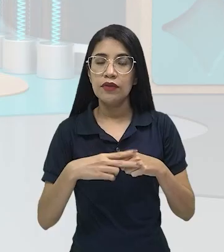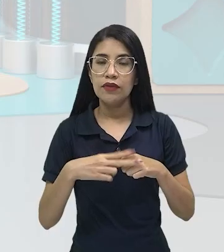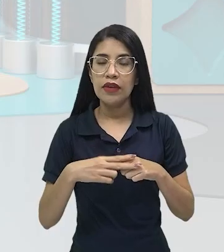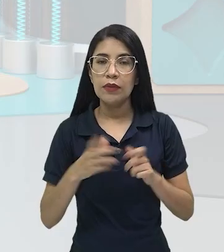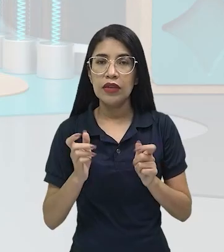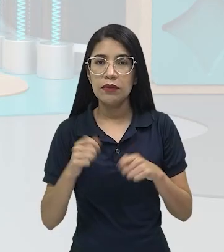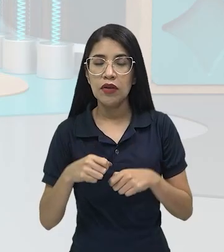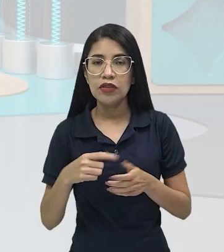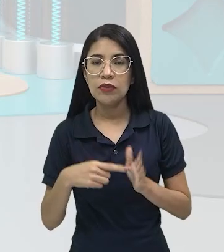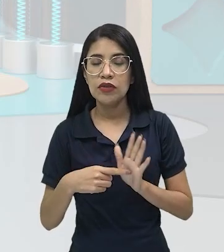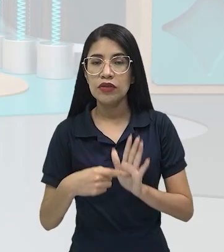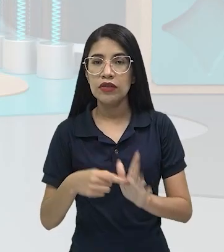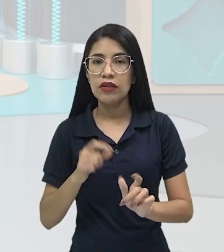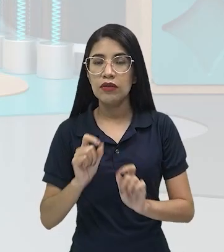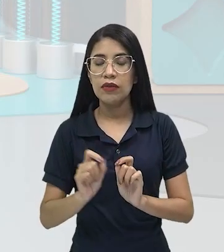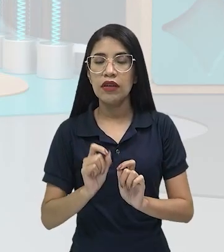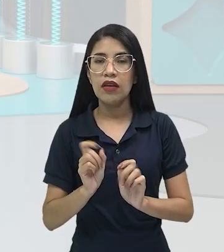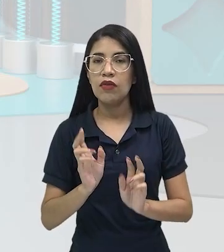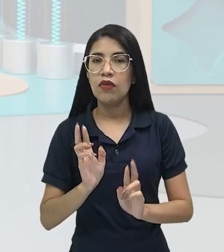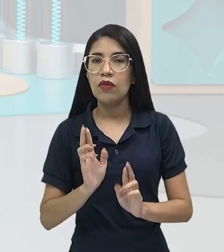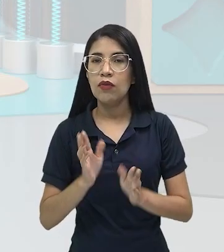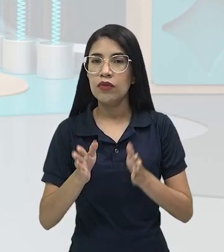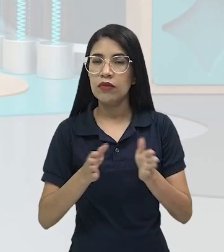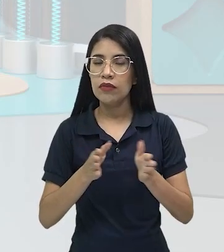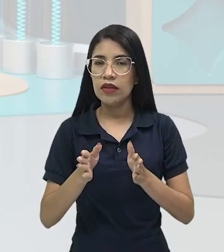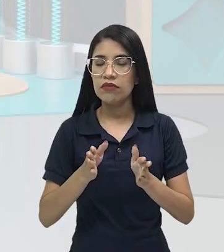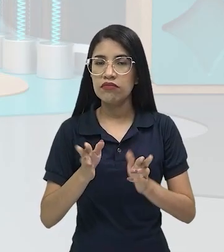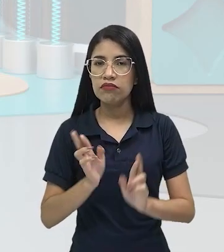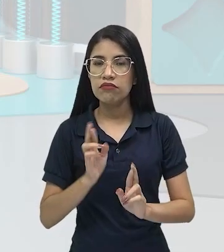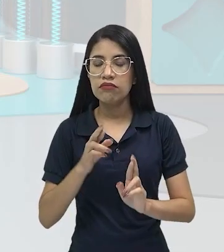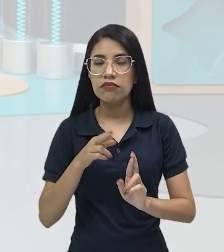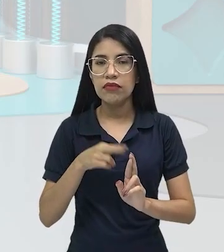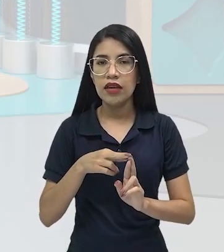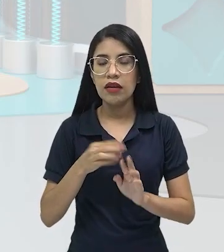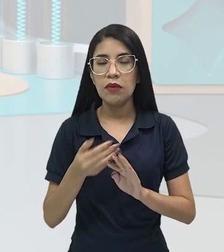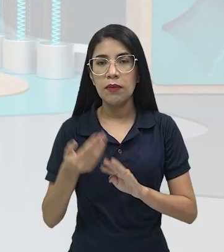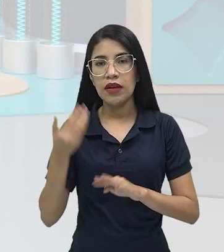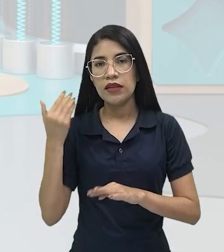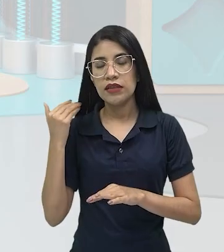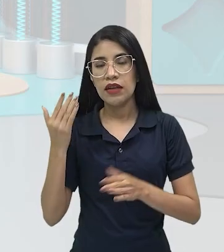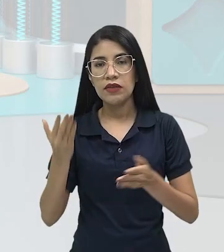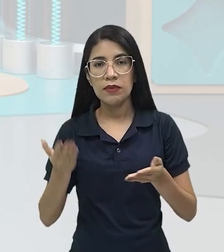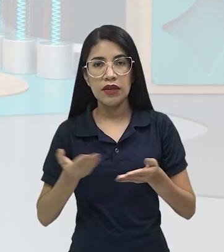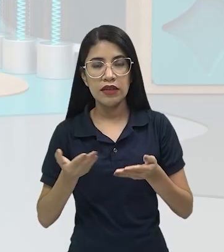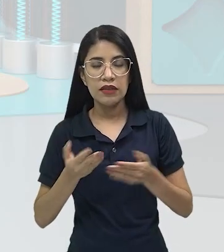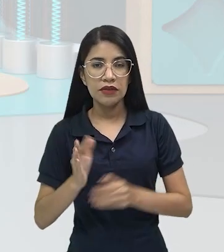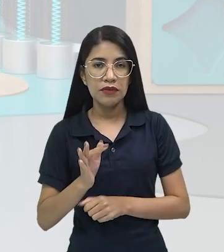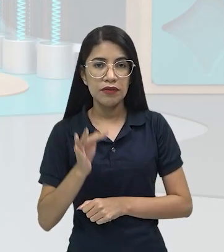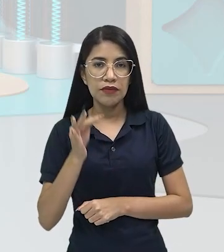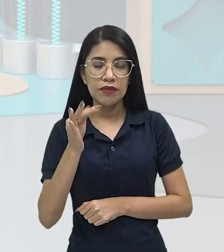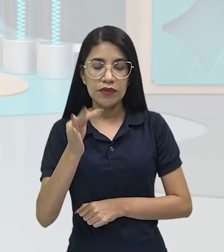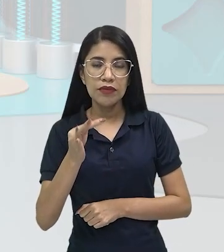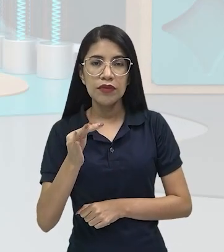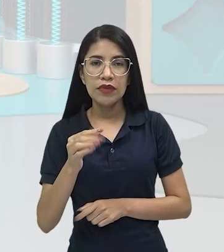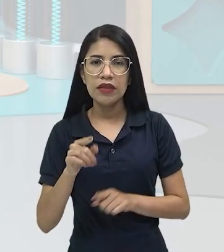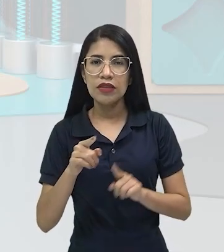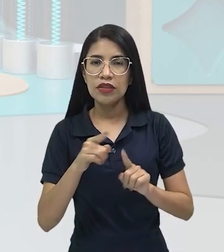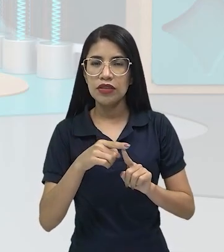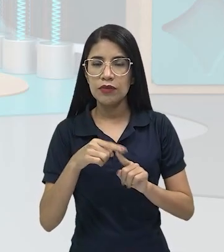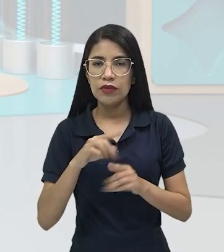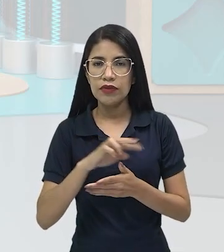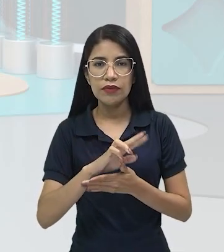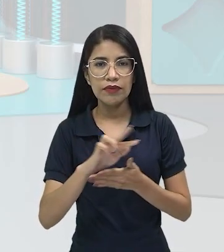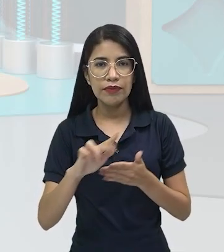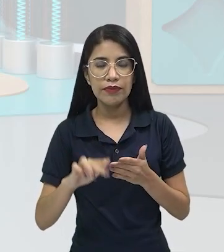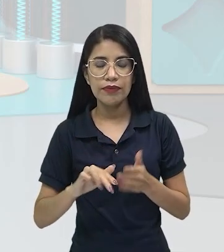Então o tempo todo ele vai estar se referindo a um momento do passado, presente ou do futuro, e de modos diversos